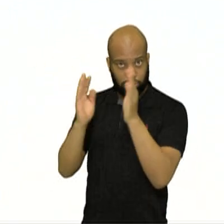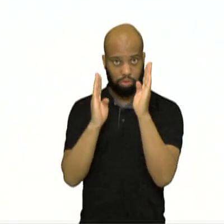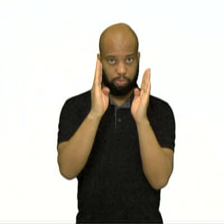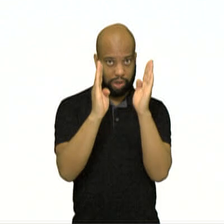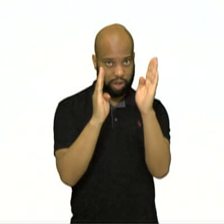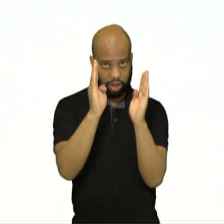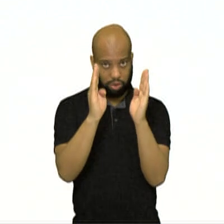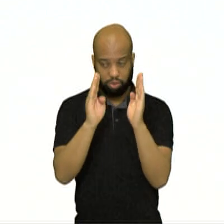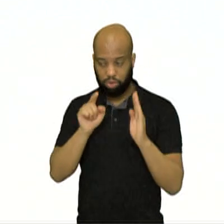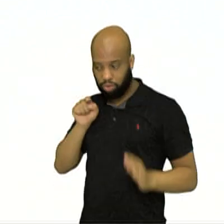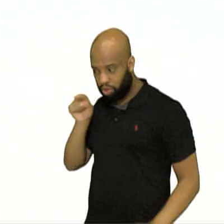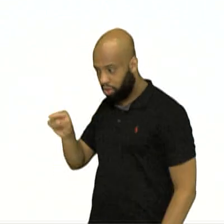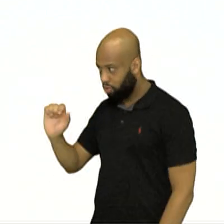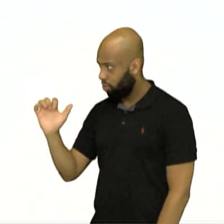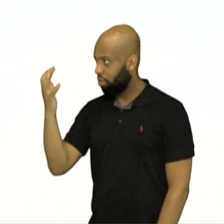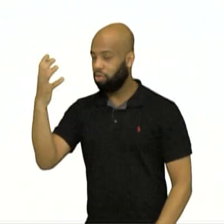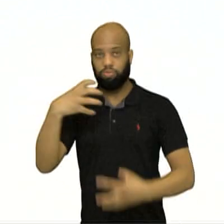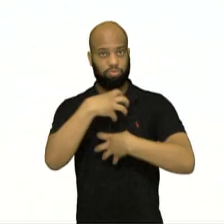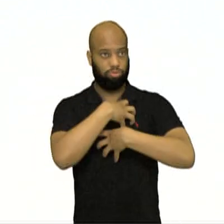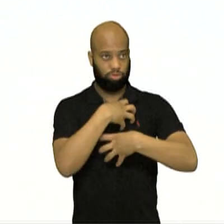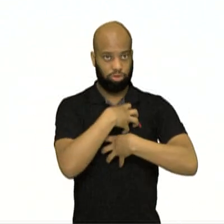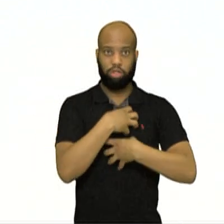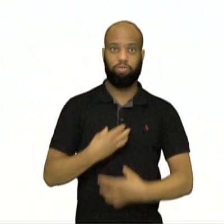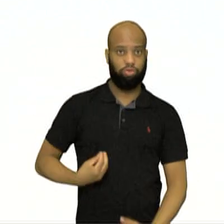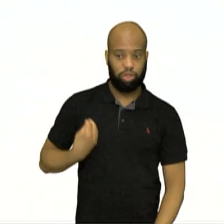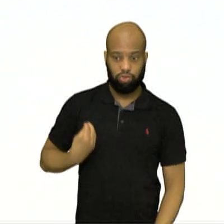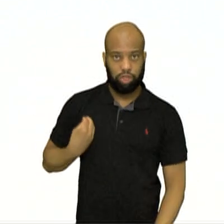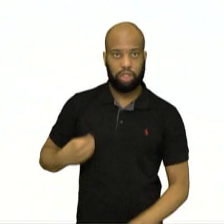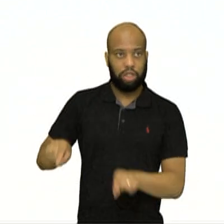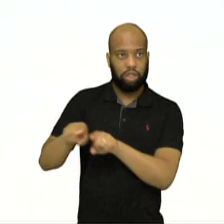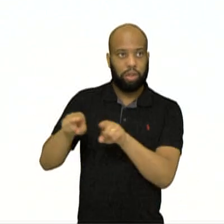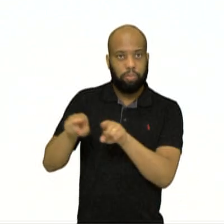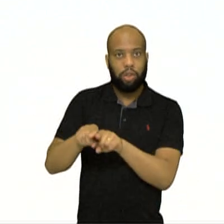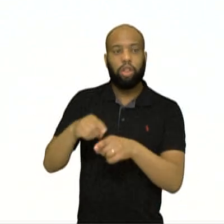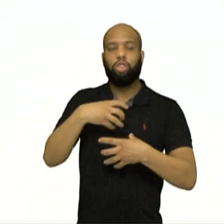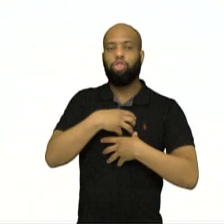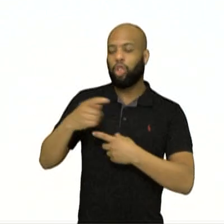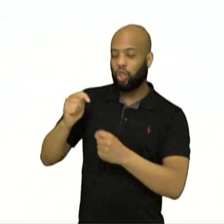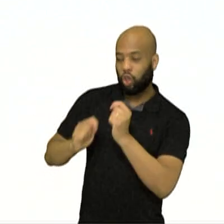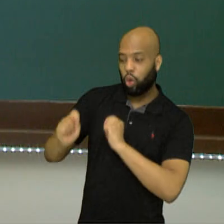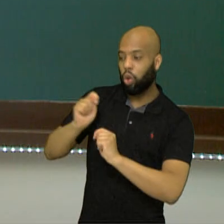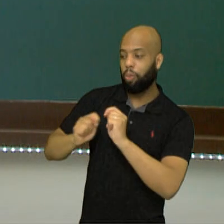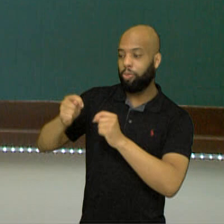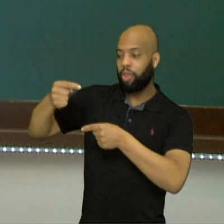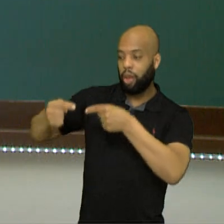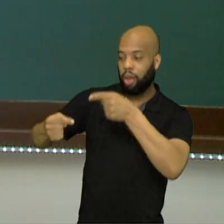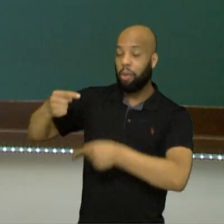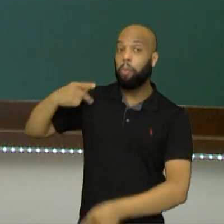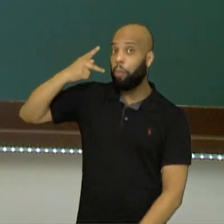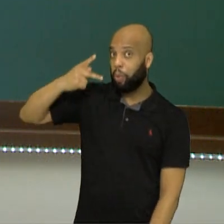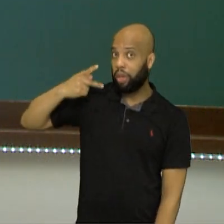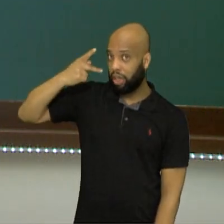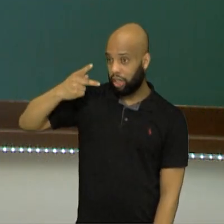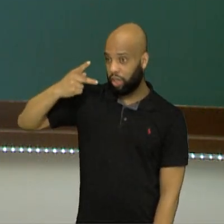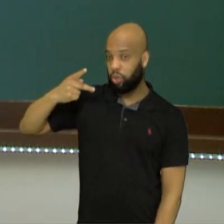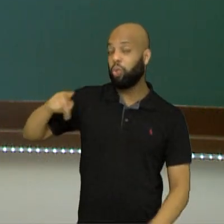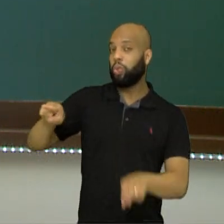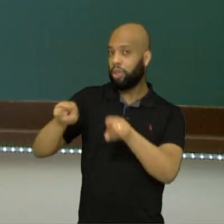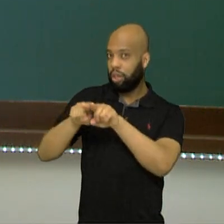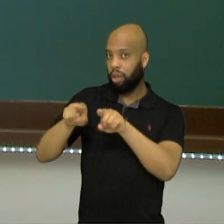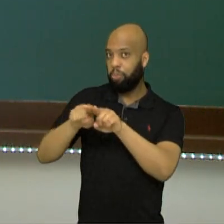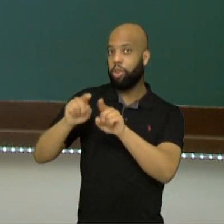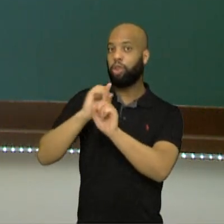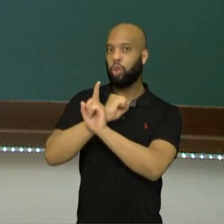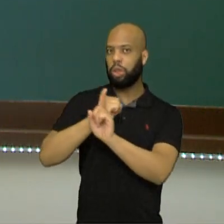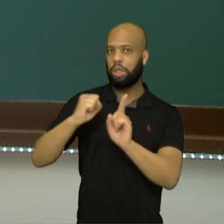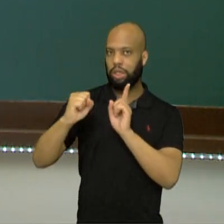está inserido este modo ali de produção, este modo econômico, político, social que chamamos